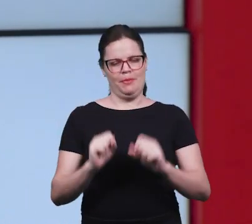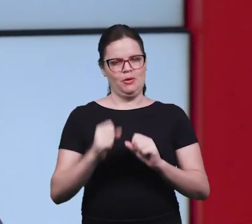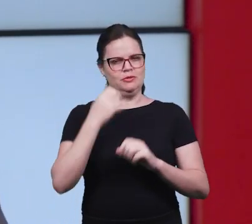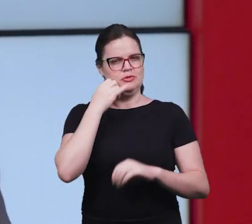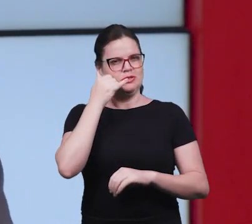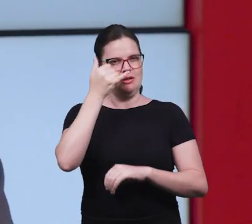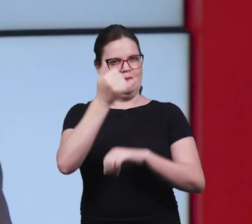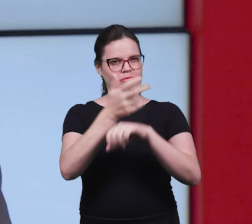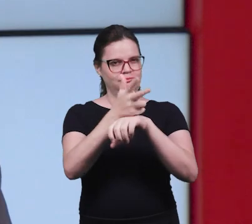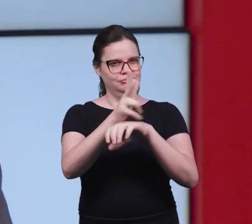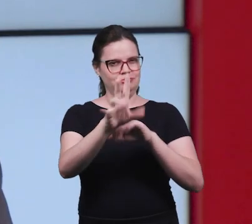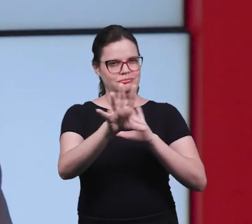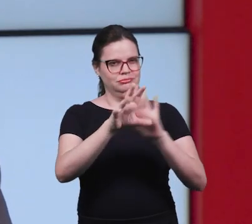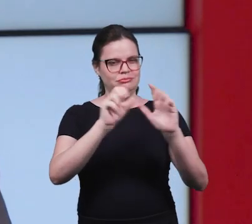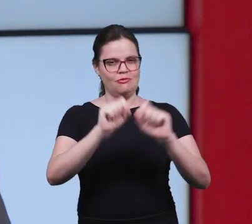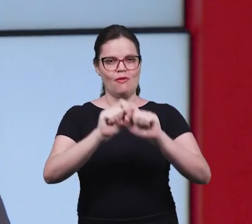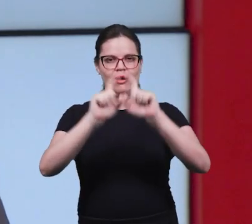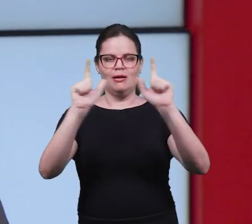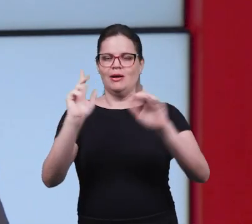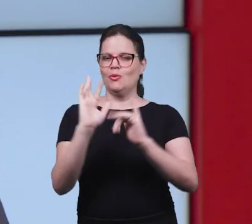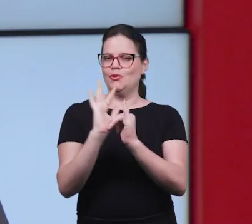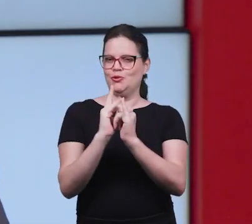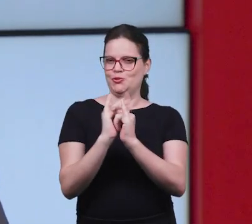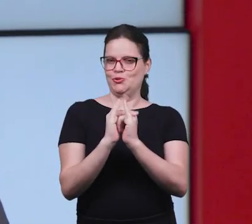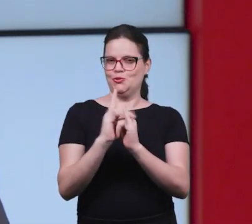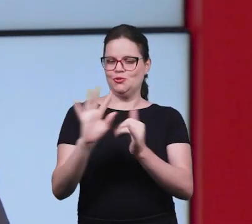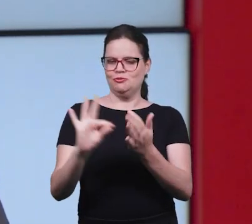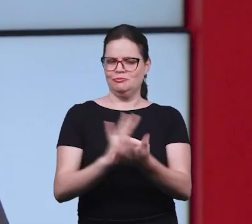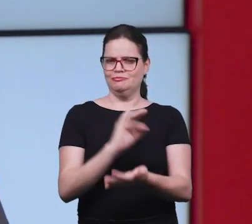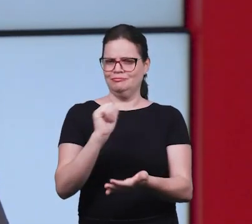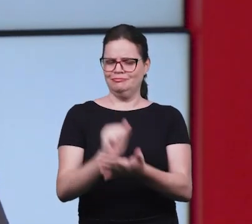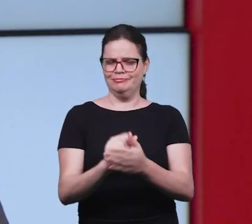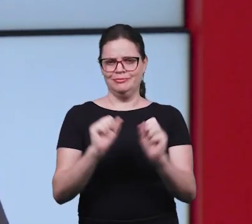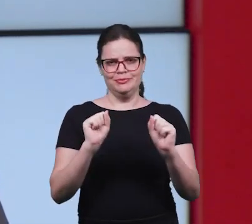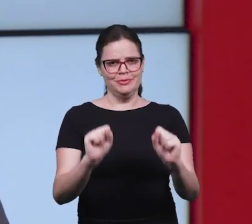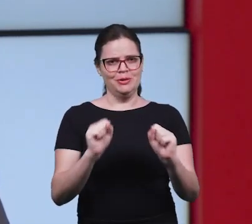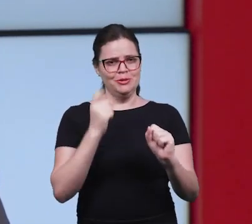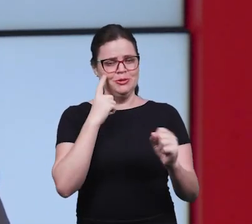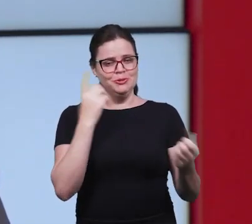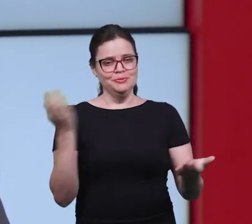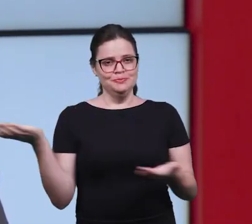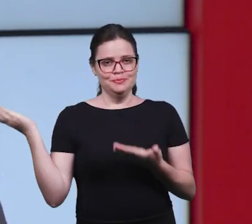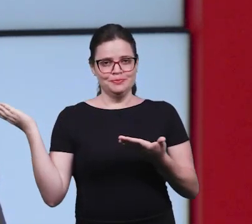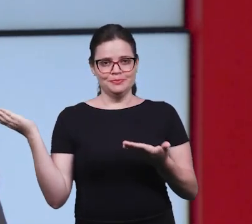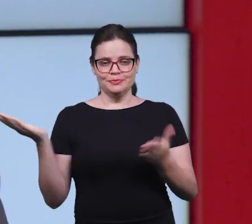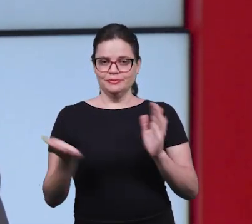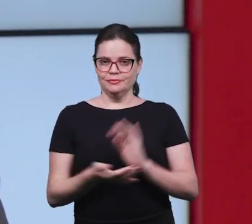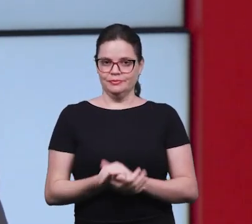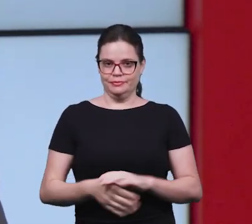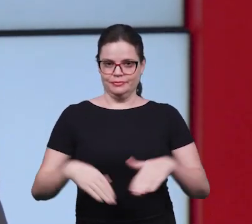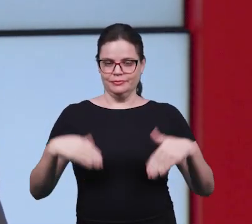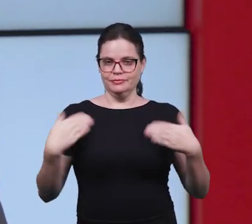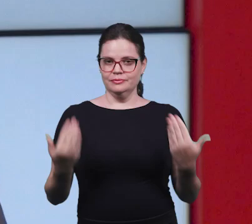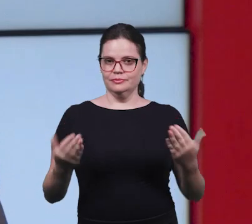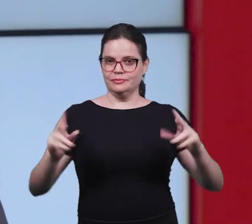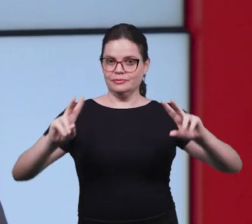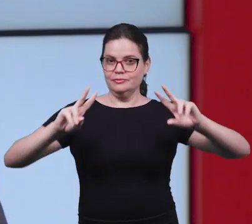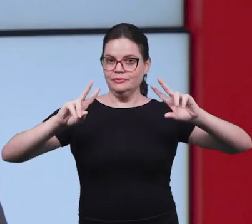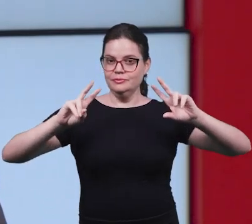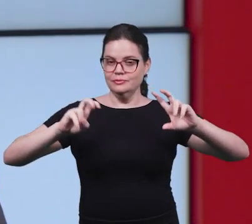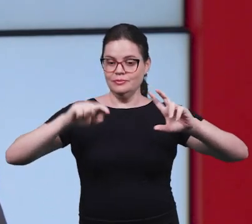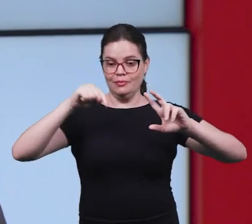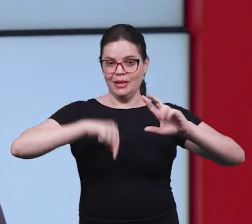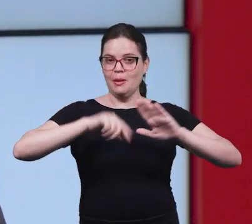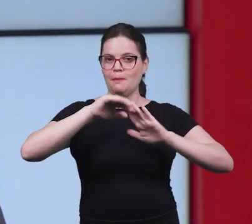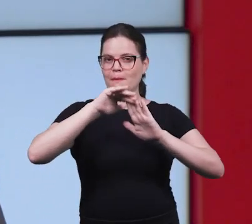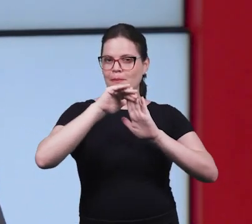a câmera do celular para ele e aí você vai ser redirecionado para o nosso canal no YouTube. E, aliás, em relação a esse